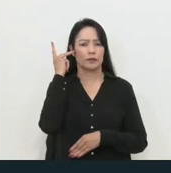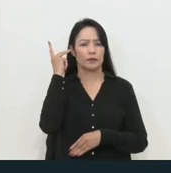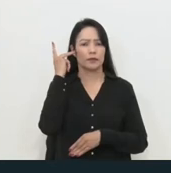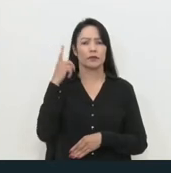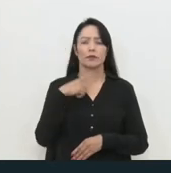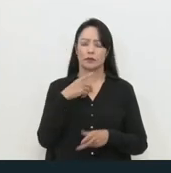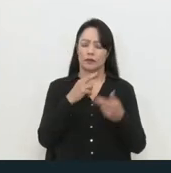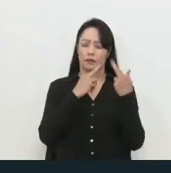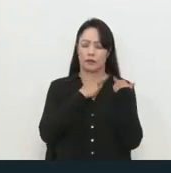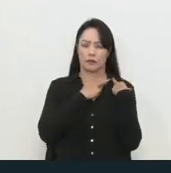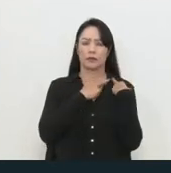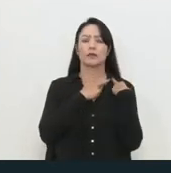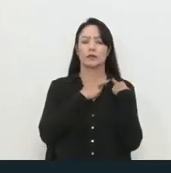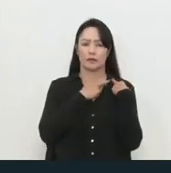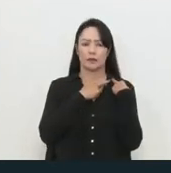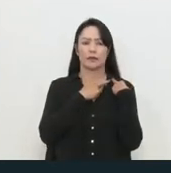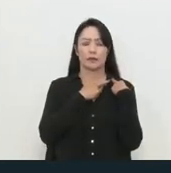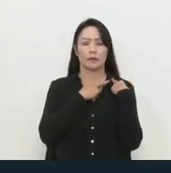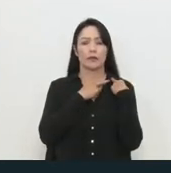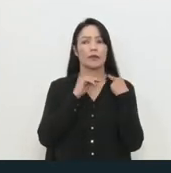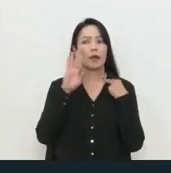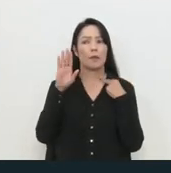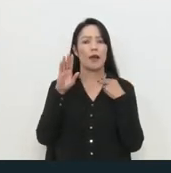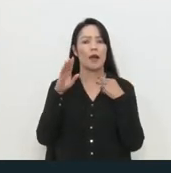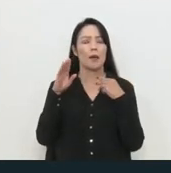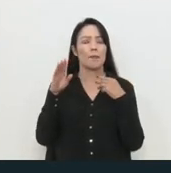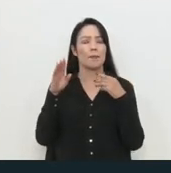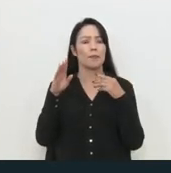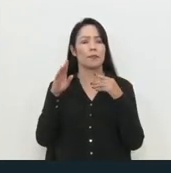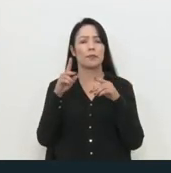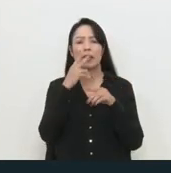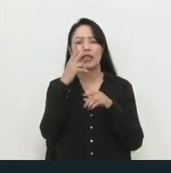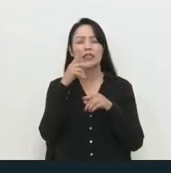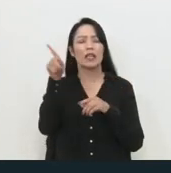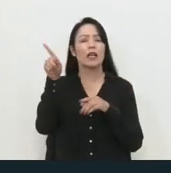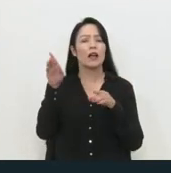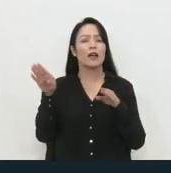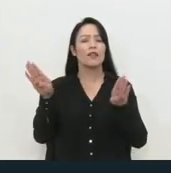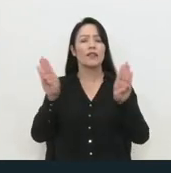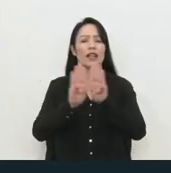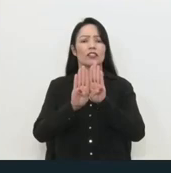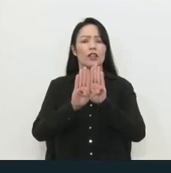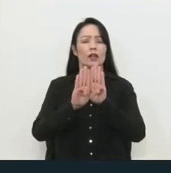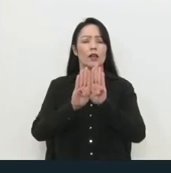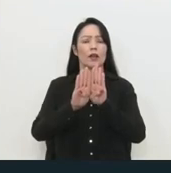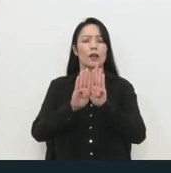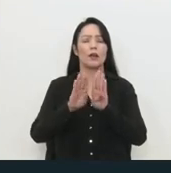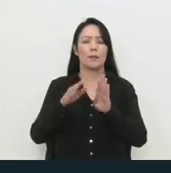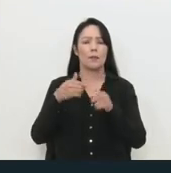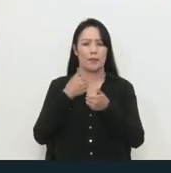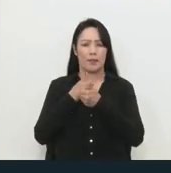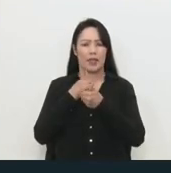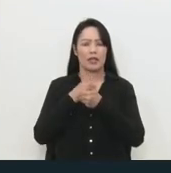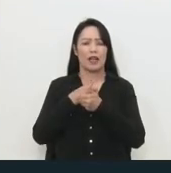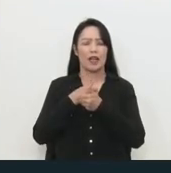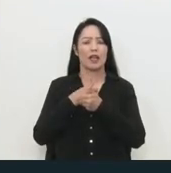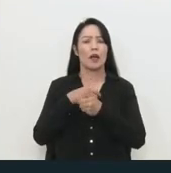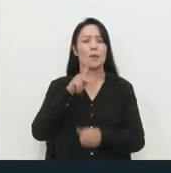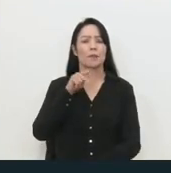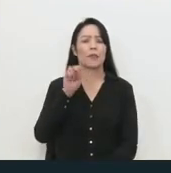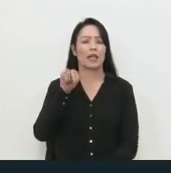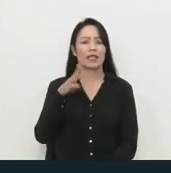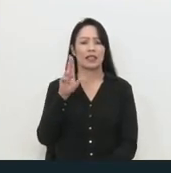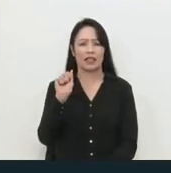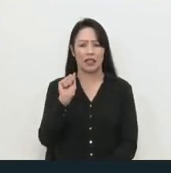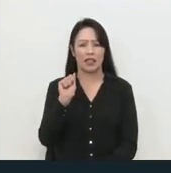responsabilidades fecha com porta a composta das barragens aqui da parte da Penha abre lá